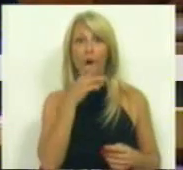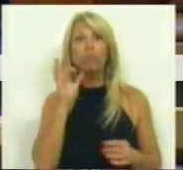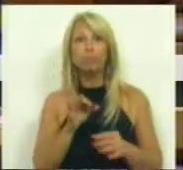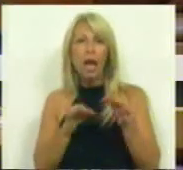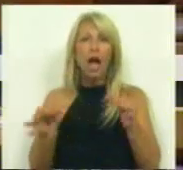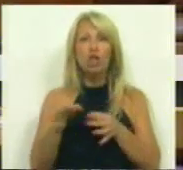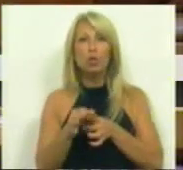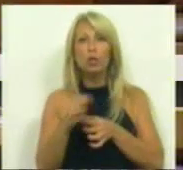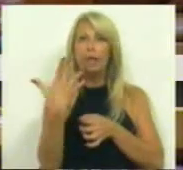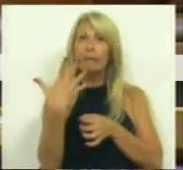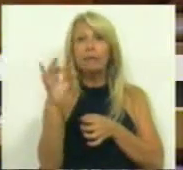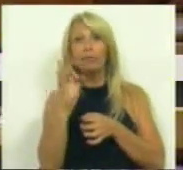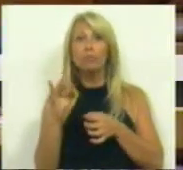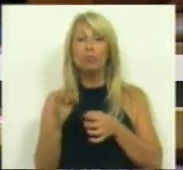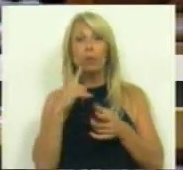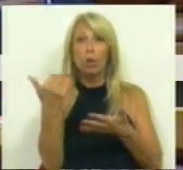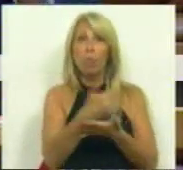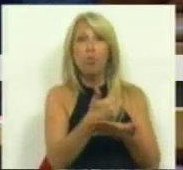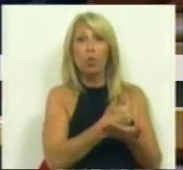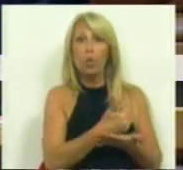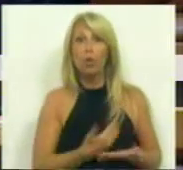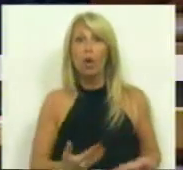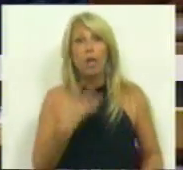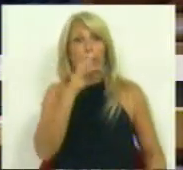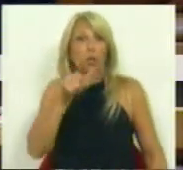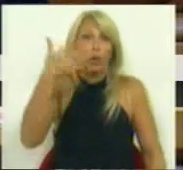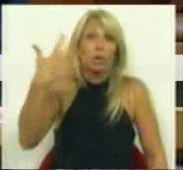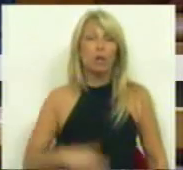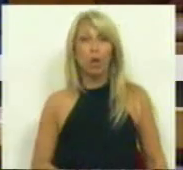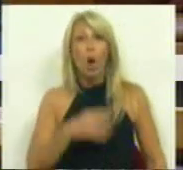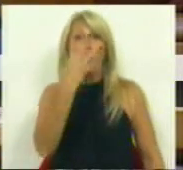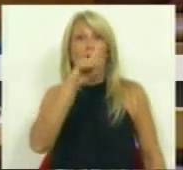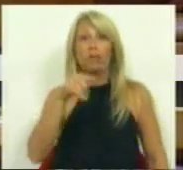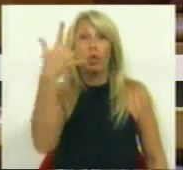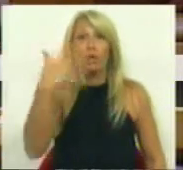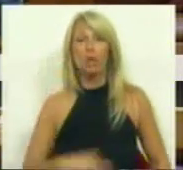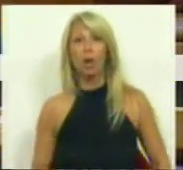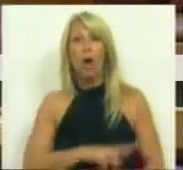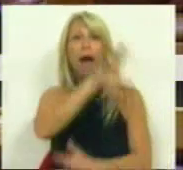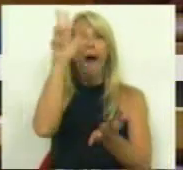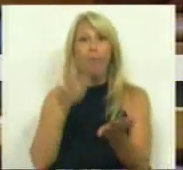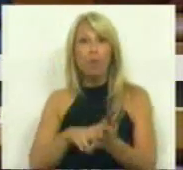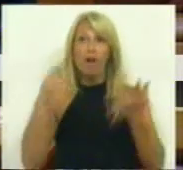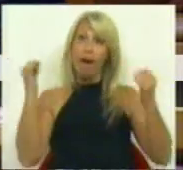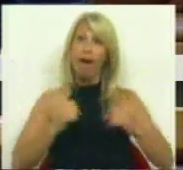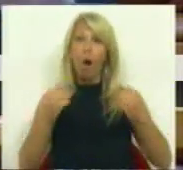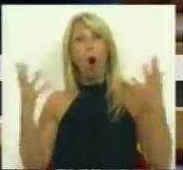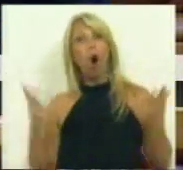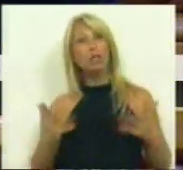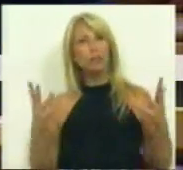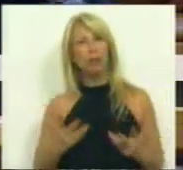ajustar a 5 pontos do produto, a 5,5, a 4,5. Aprovaram um tratado